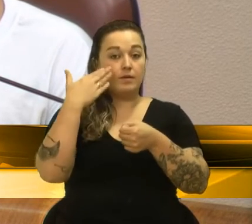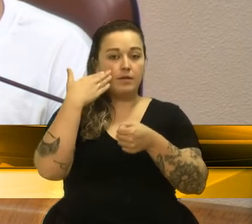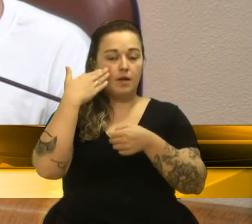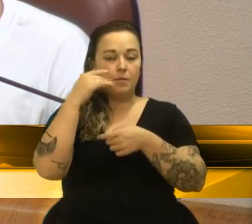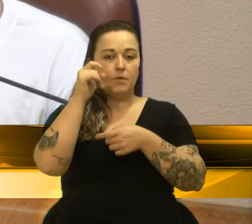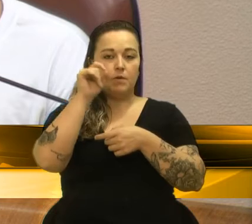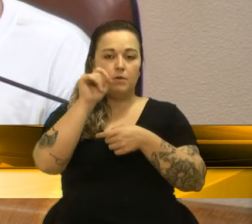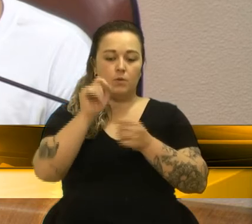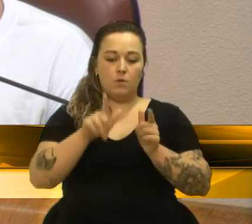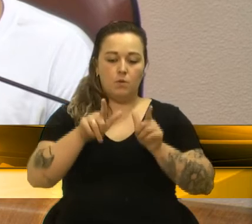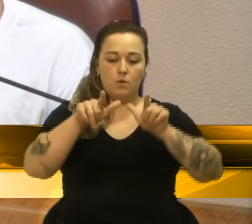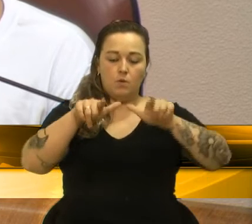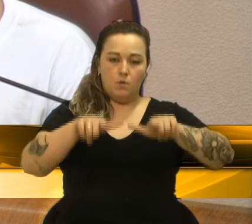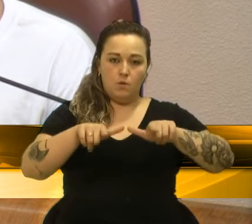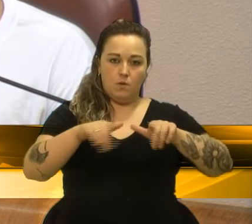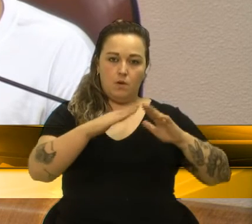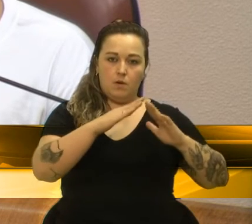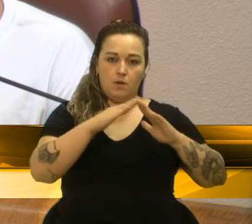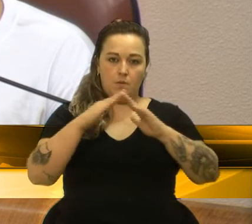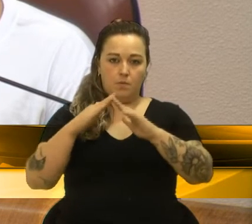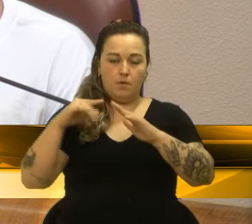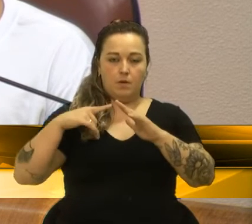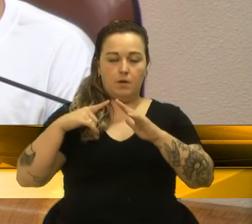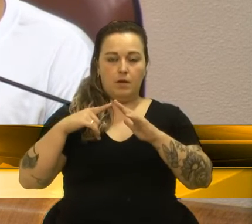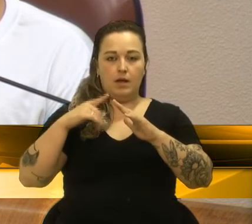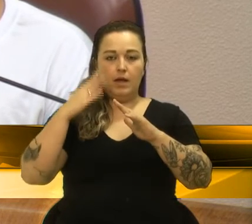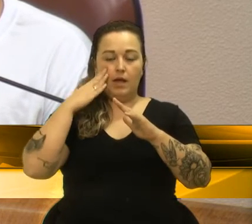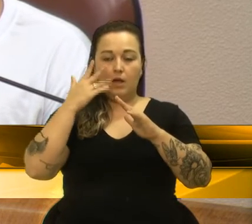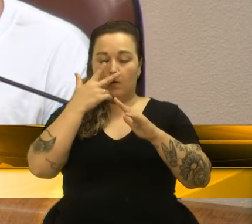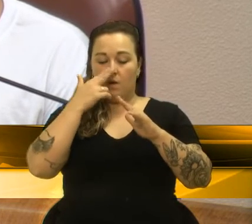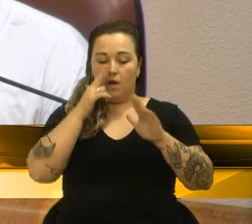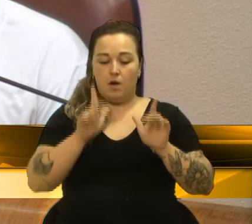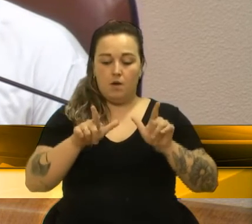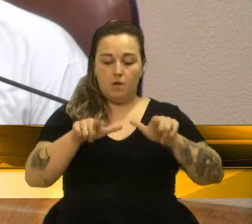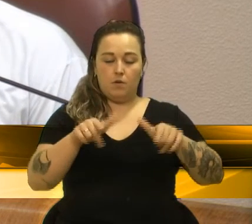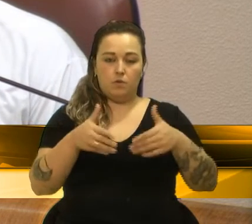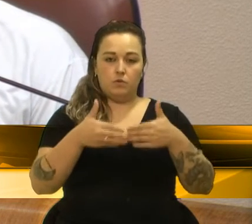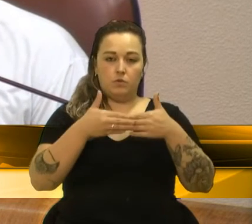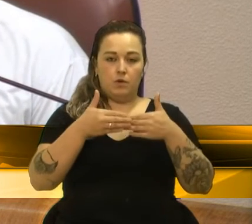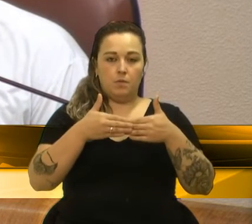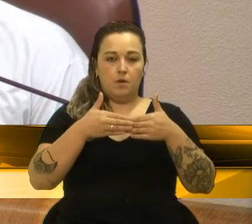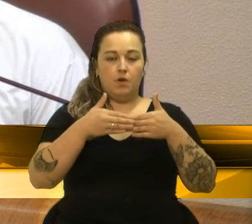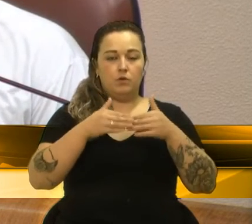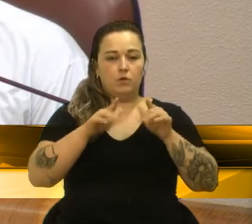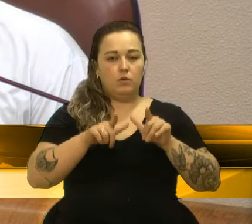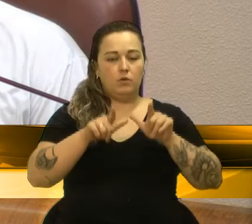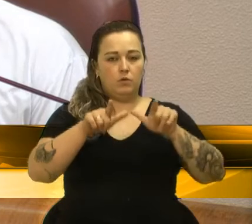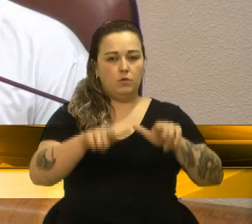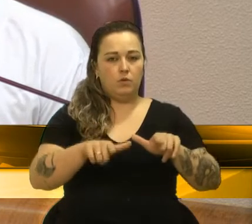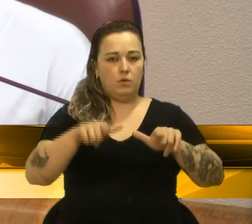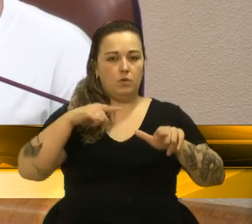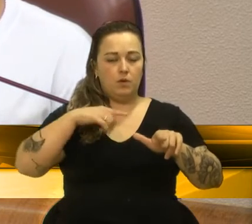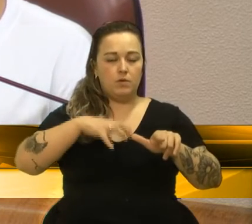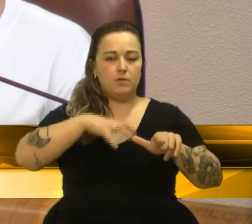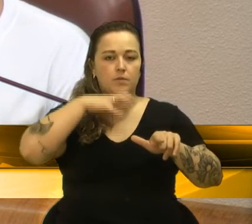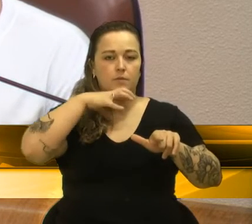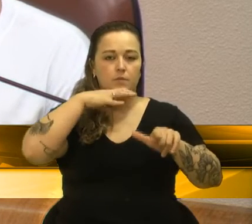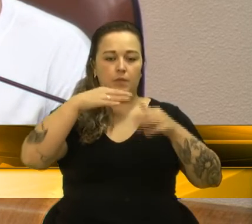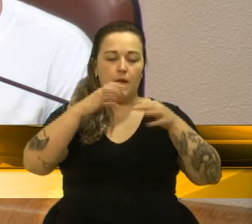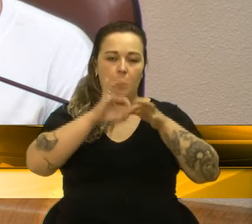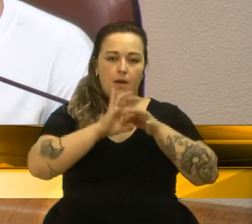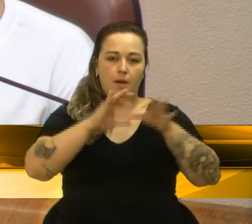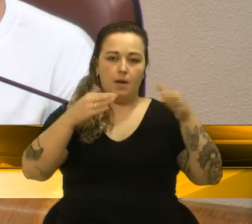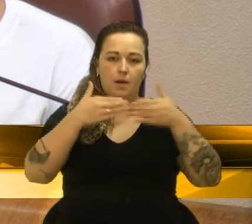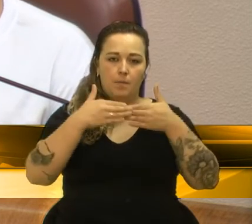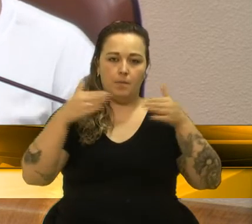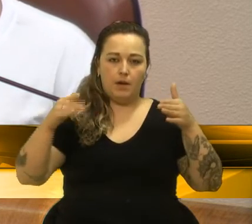urbano compreende as edificações, espaço urbano fechado e os chamados equipamentos públicos, espaço urbano aberto, onde estão inseridas